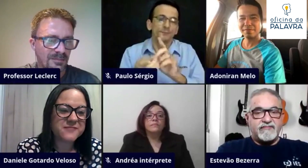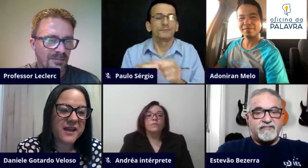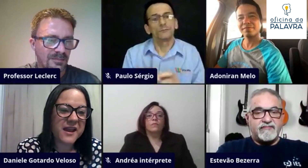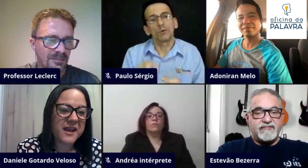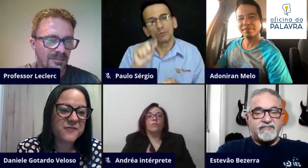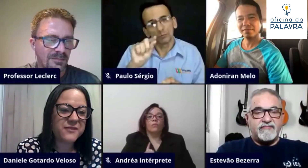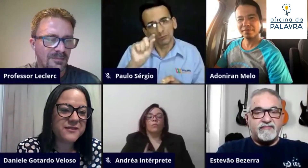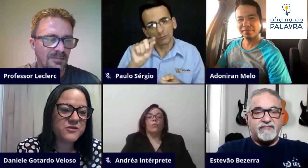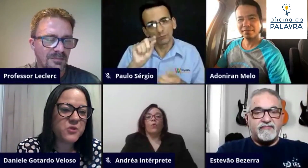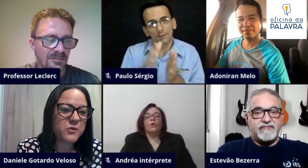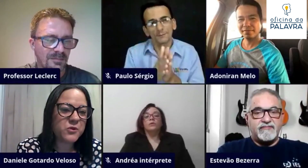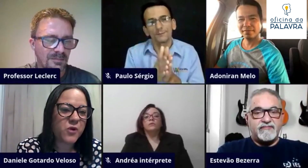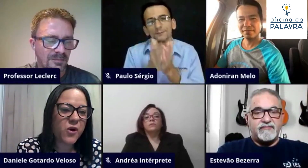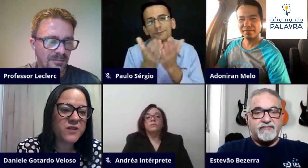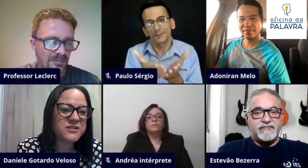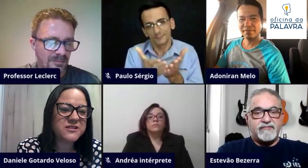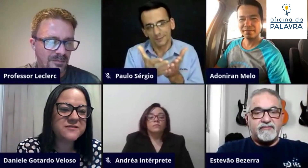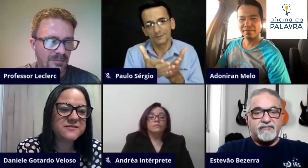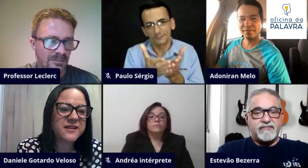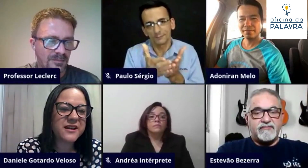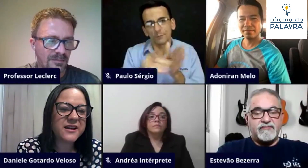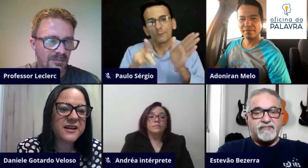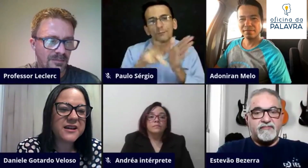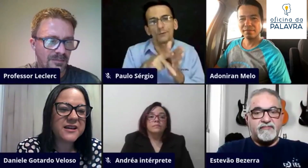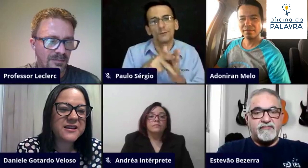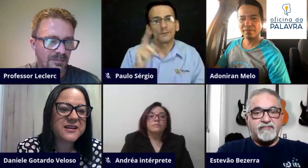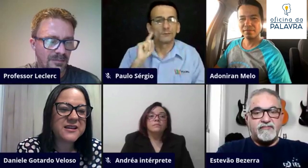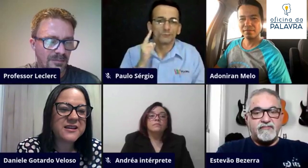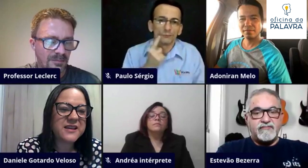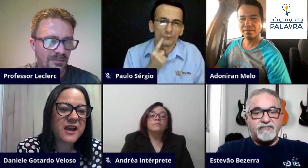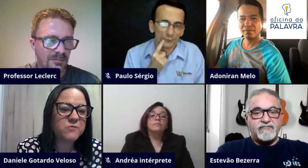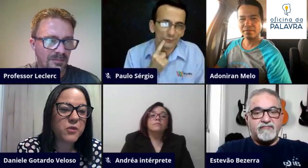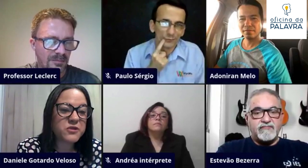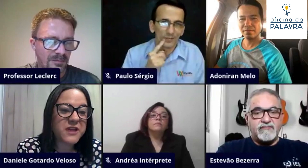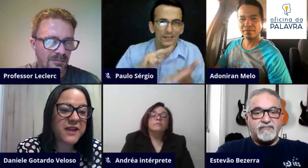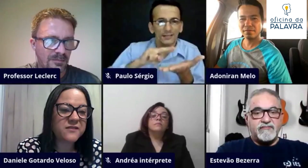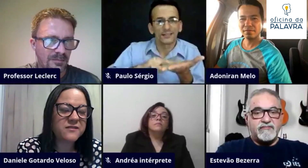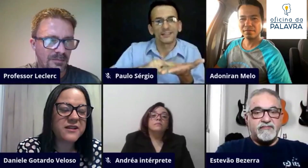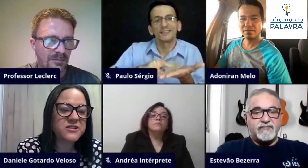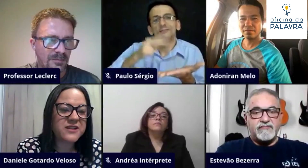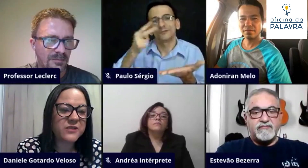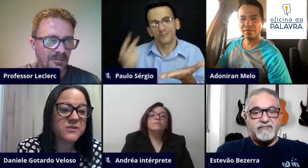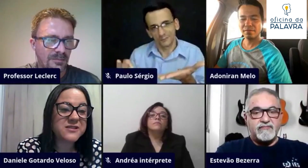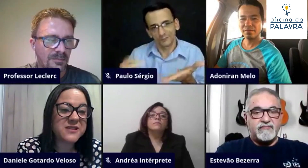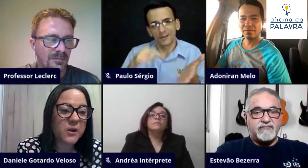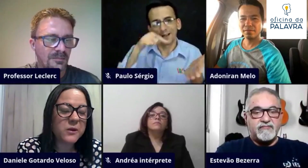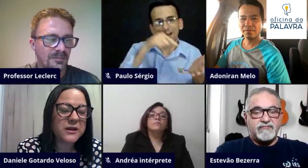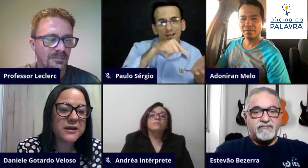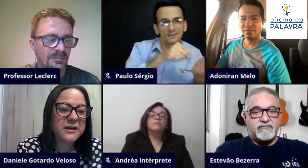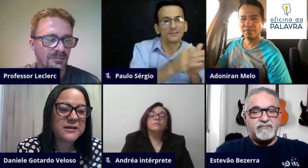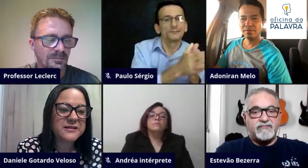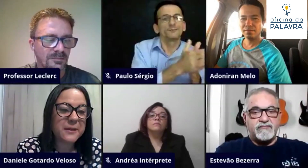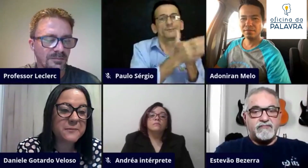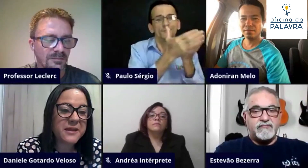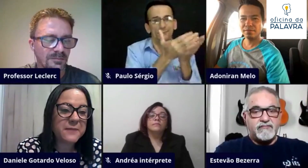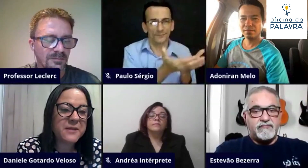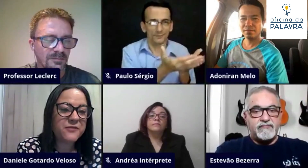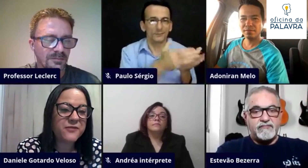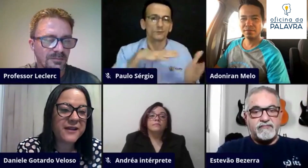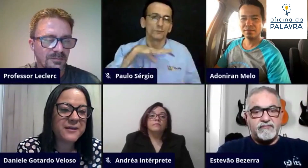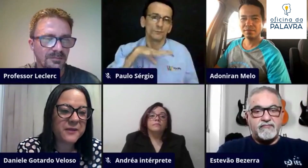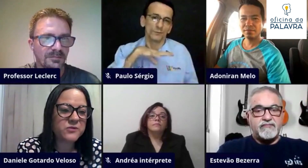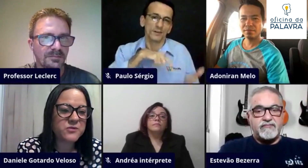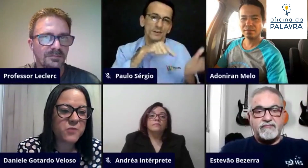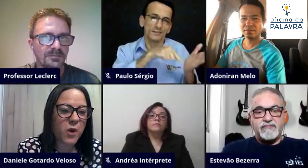Então, falando sobre o DOT, né, que é um projeto, né, de tradução da